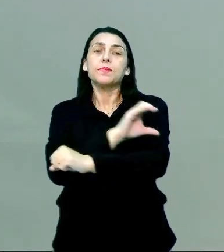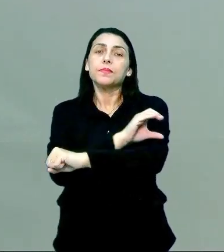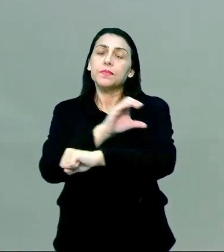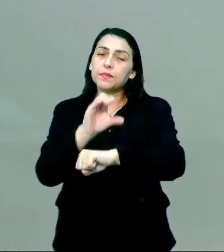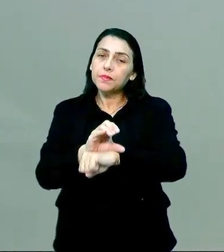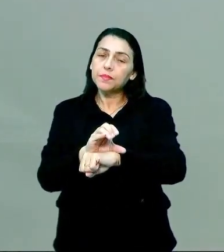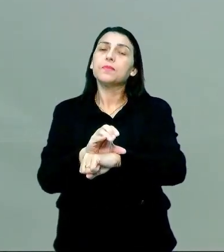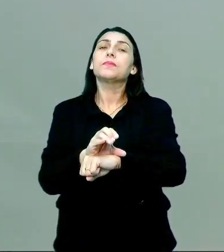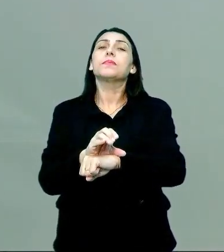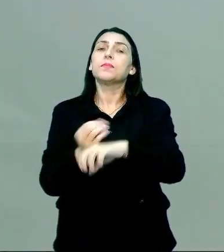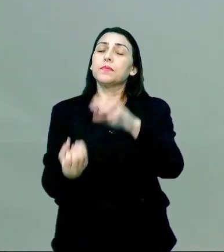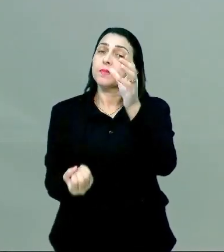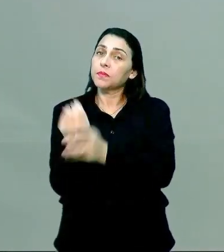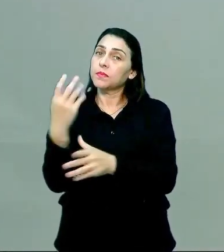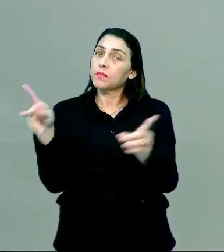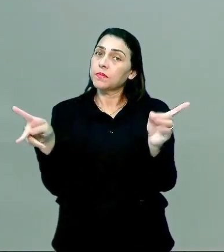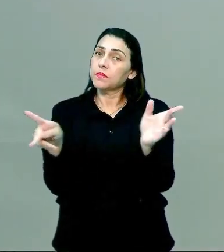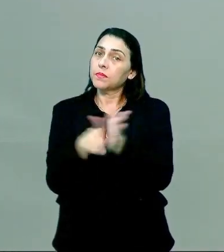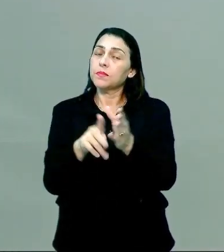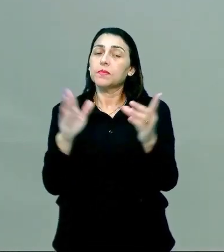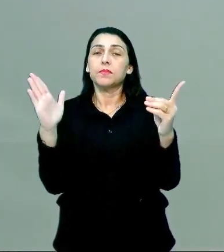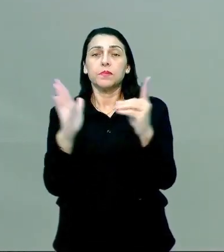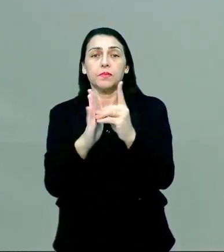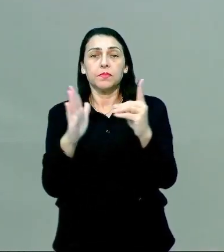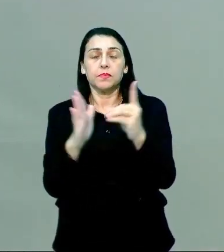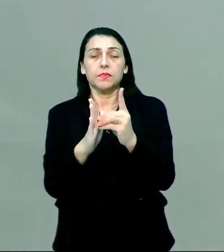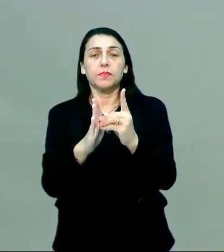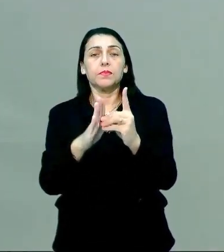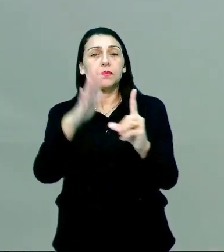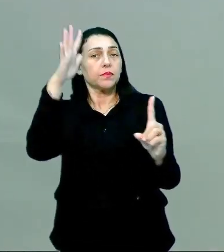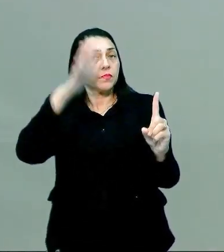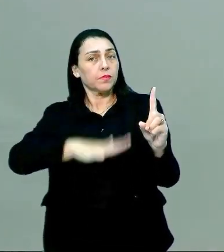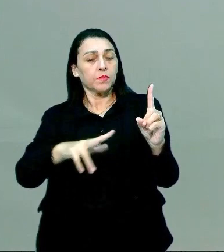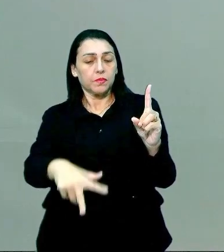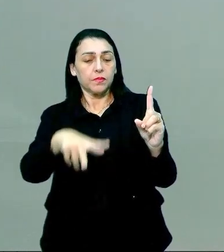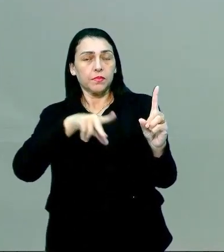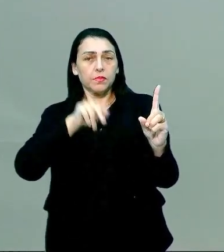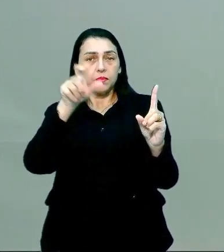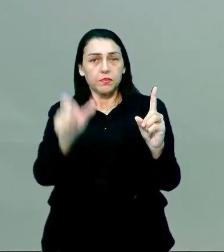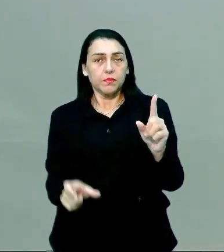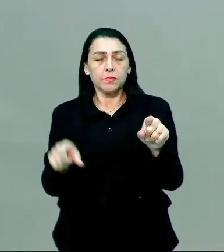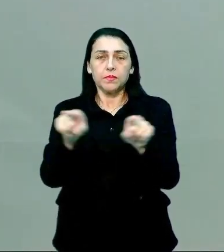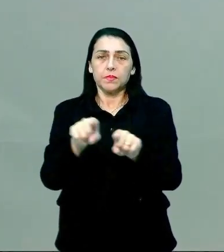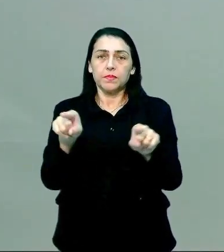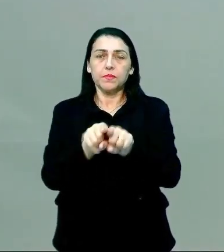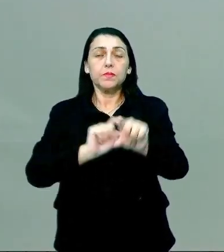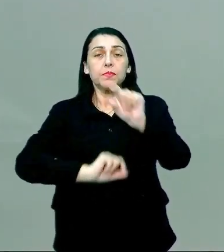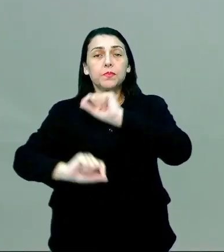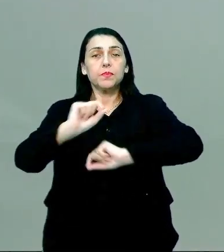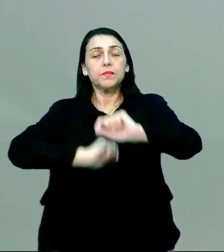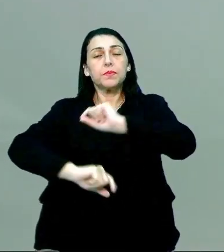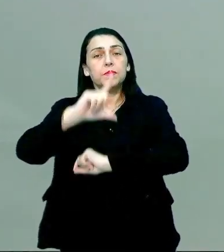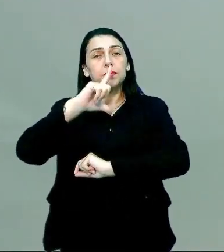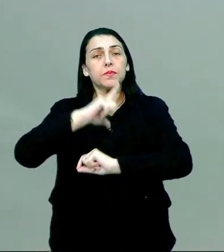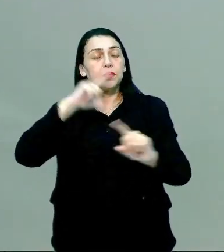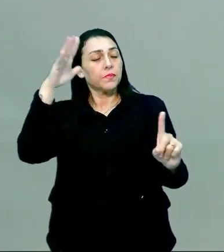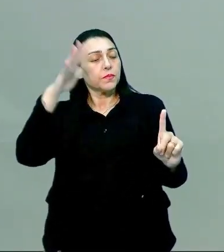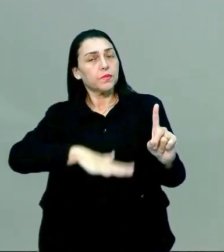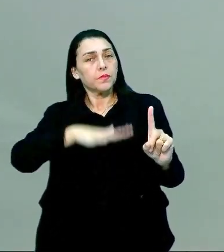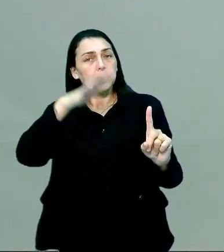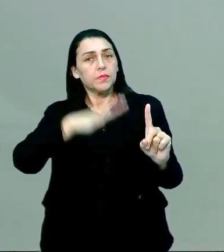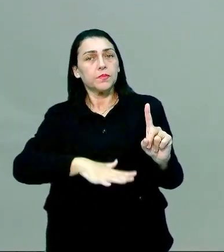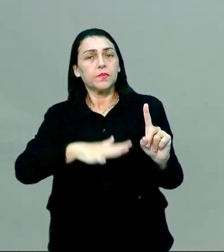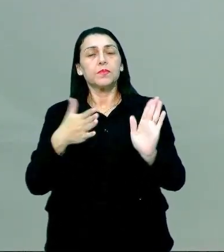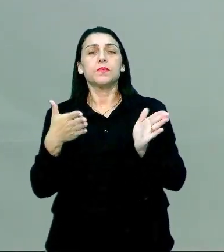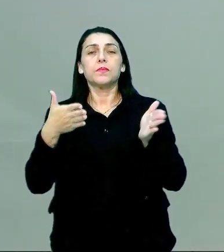cultura matriz indígena, temos a influência dos portugueses. Então, o que eu tinha é influenciado pelo